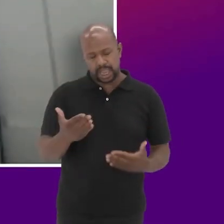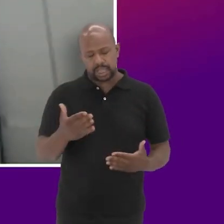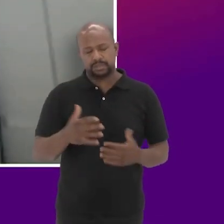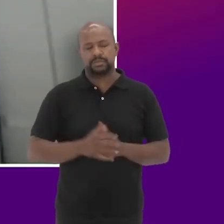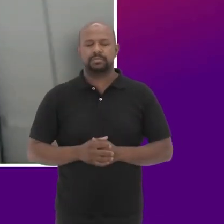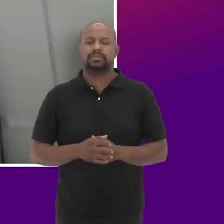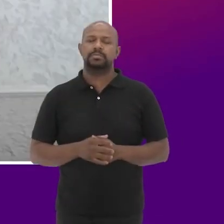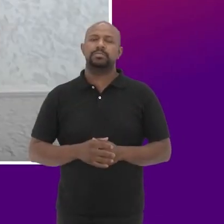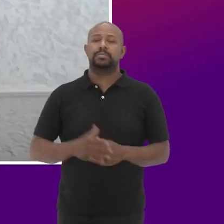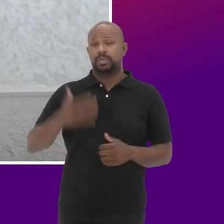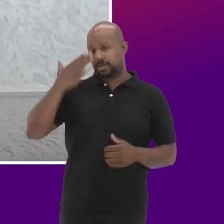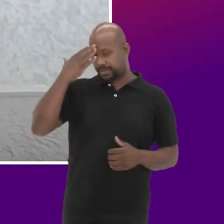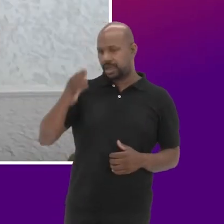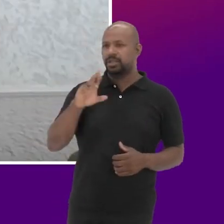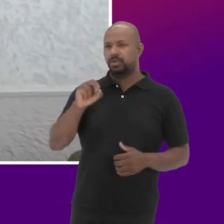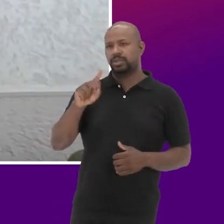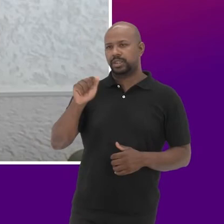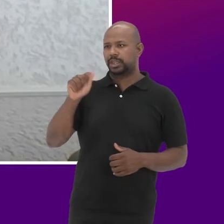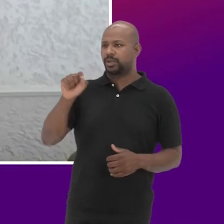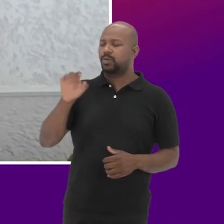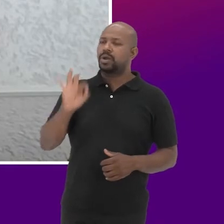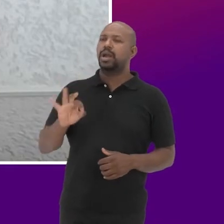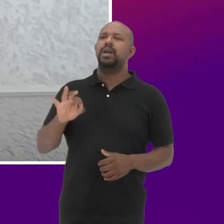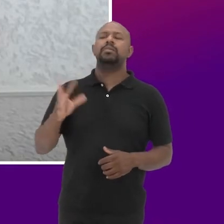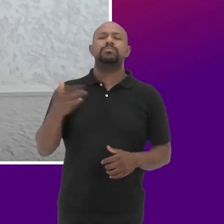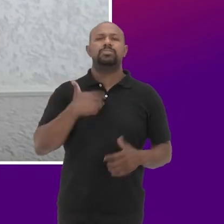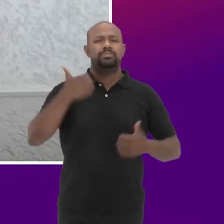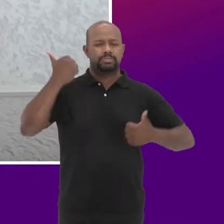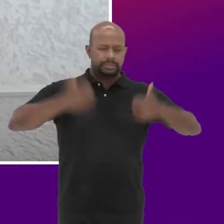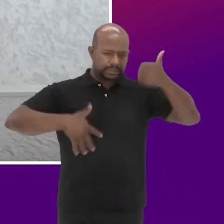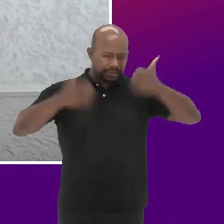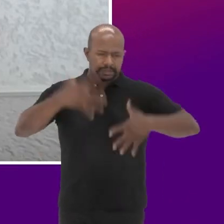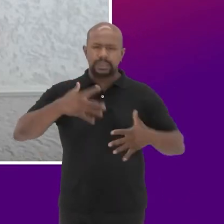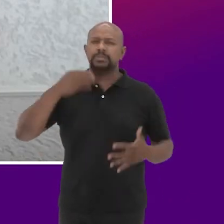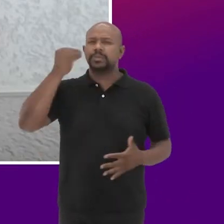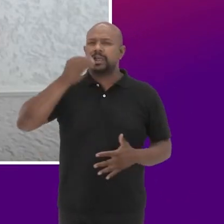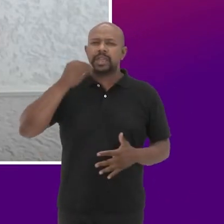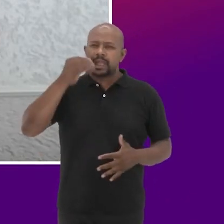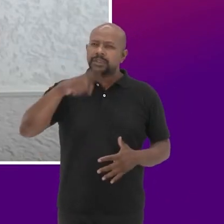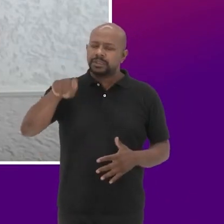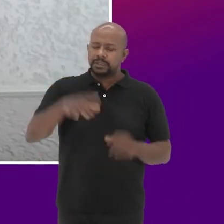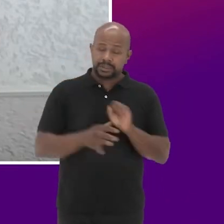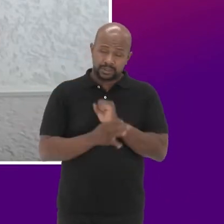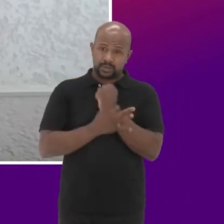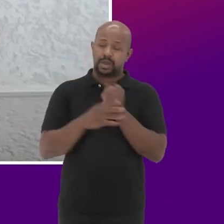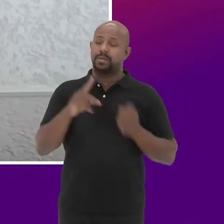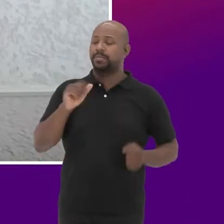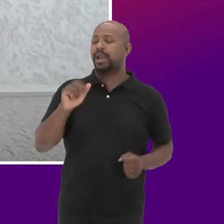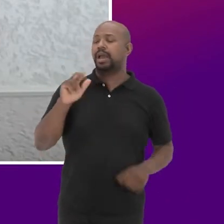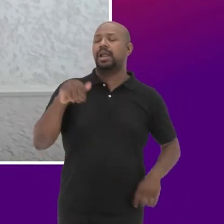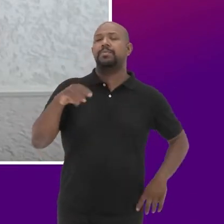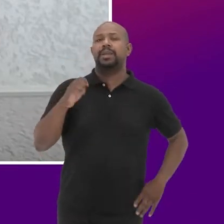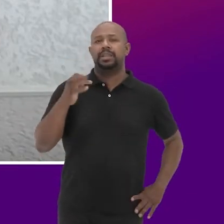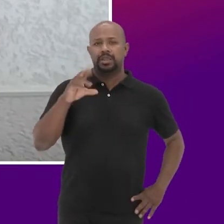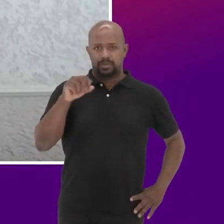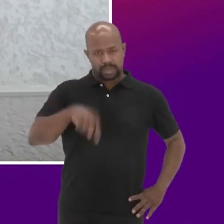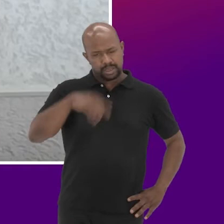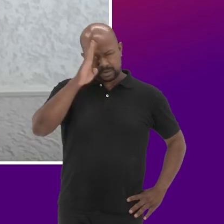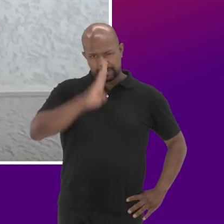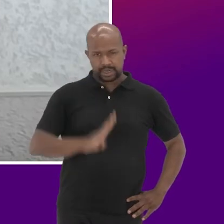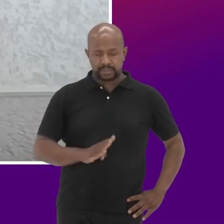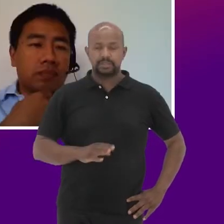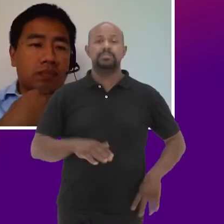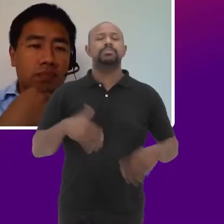obrigado. Obrigada, viu, Rodrigo, por trazer essa experiência de seguro paramétrico aqui